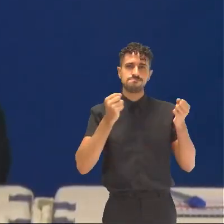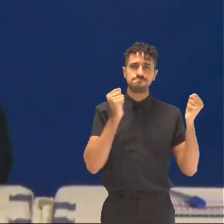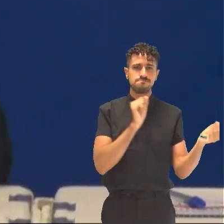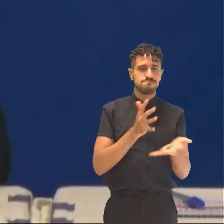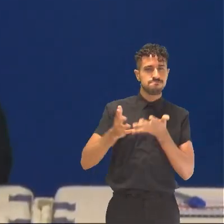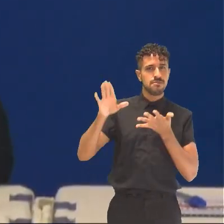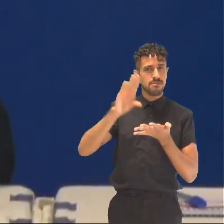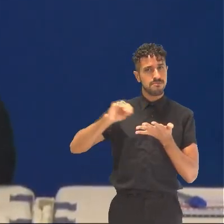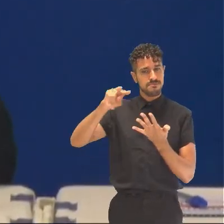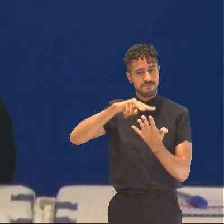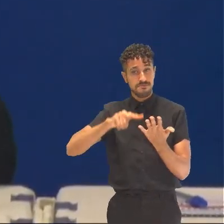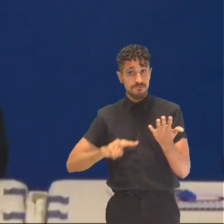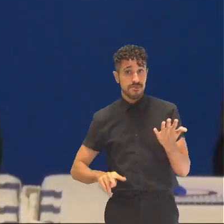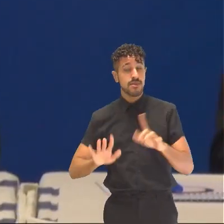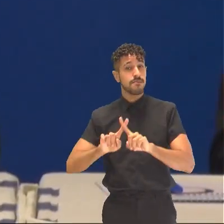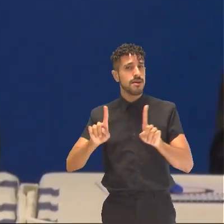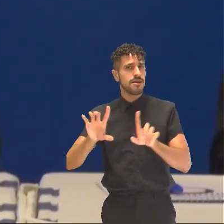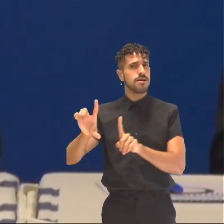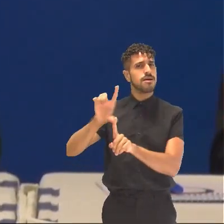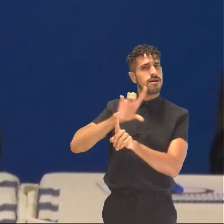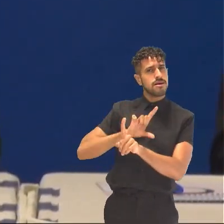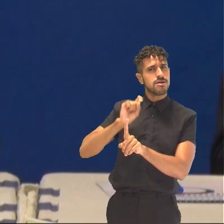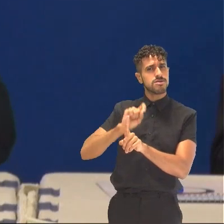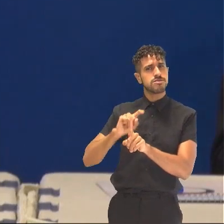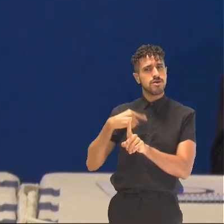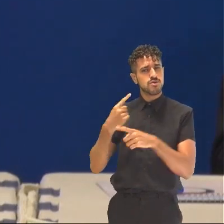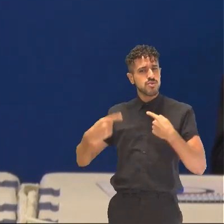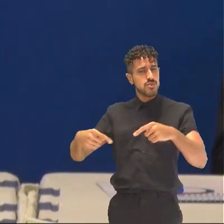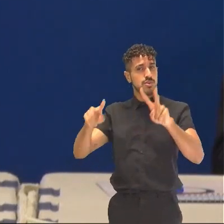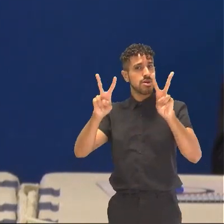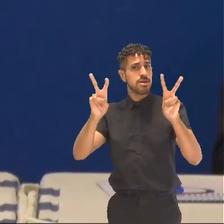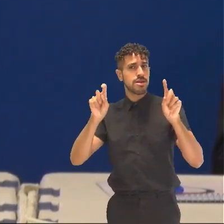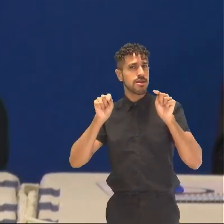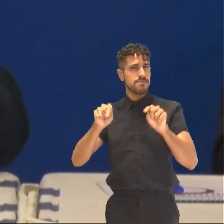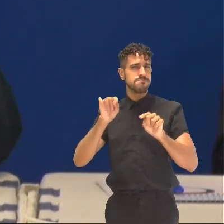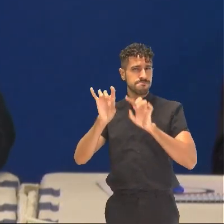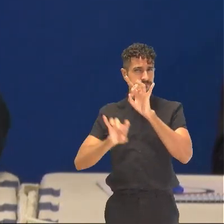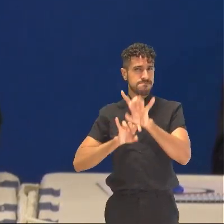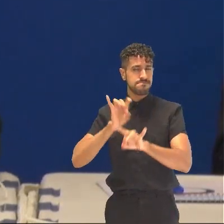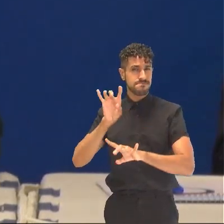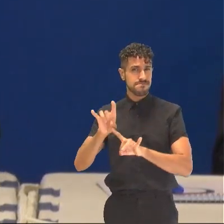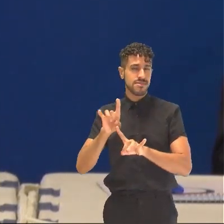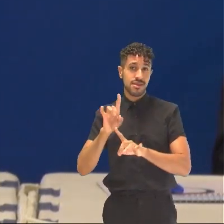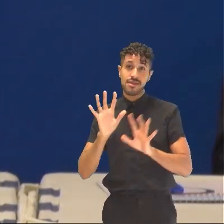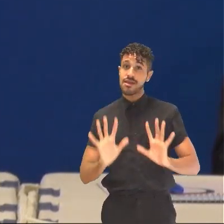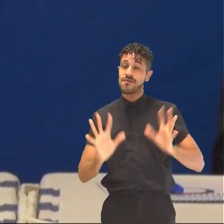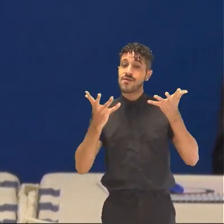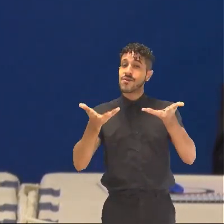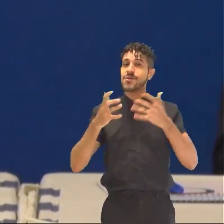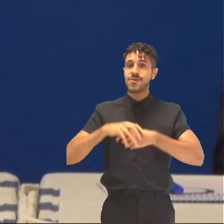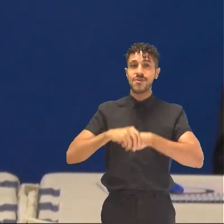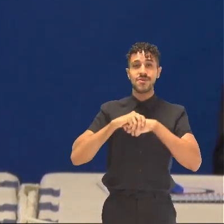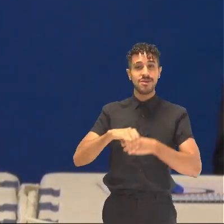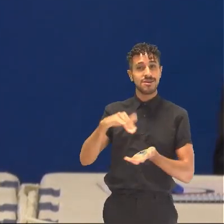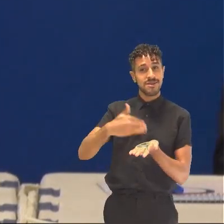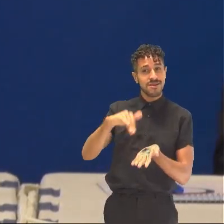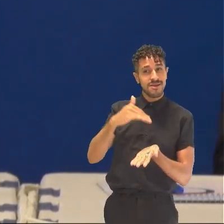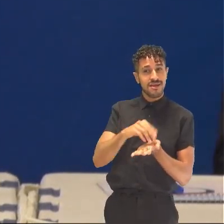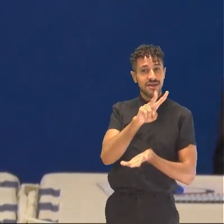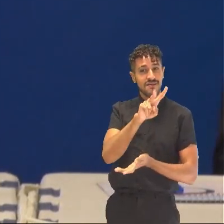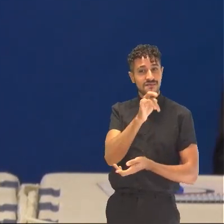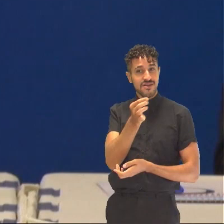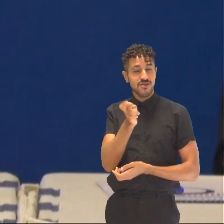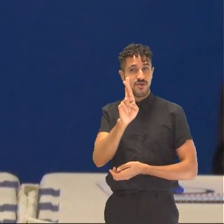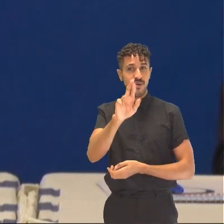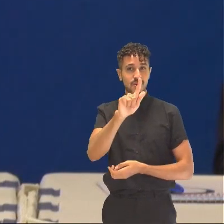em leitura oral. Mas antes de tratarmos aqui do tema específico deste evento, eu quero cumprimentar o secretário Vitor